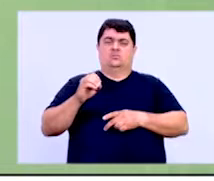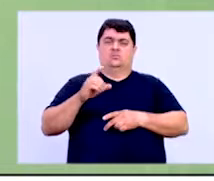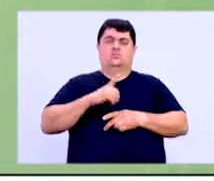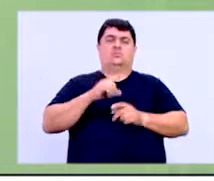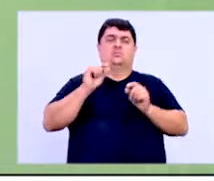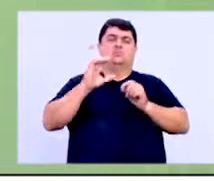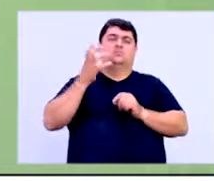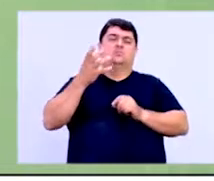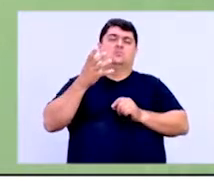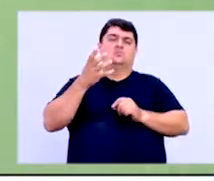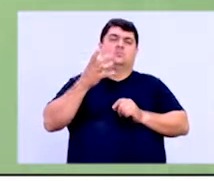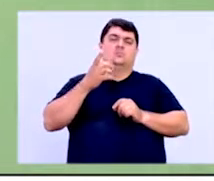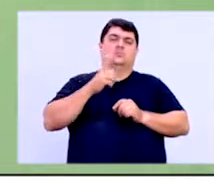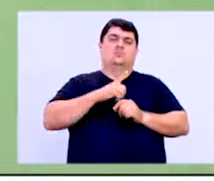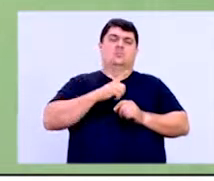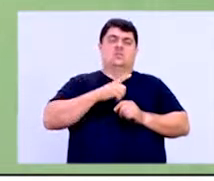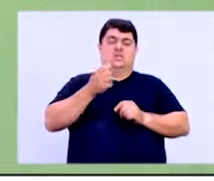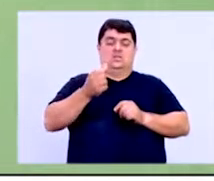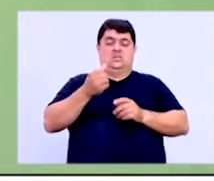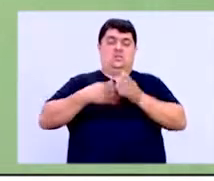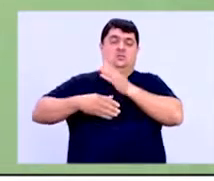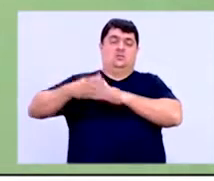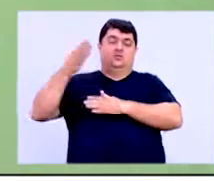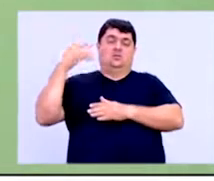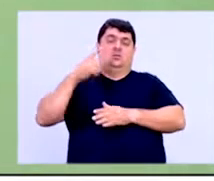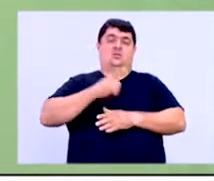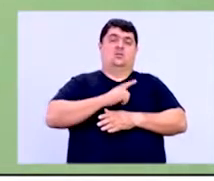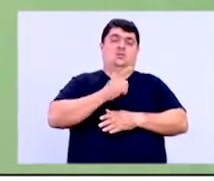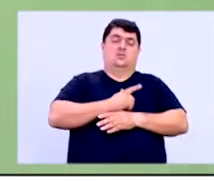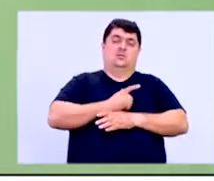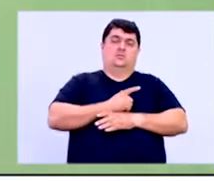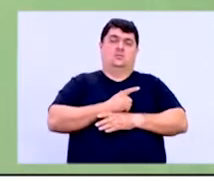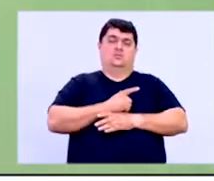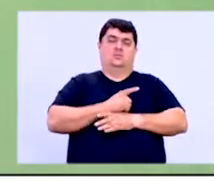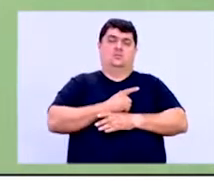significa o quê? Que quando era 6.000, eu tinha...